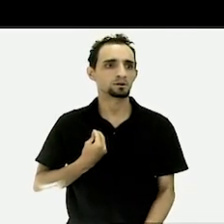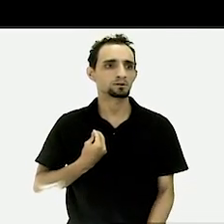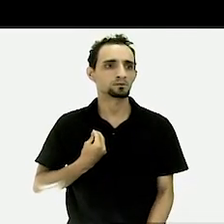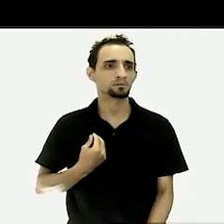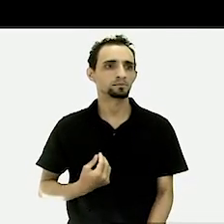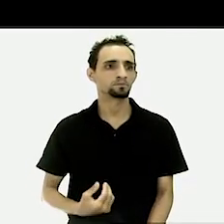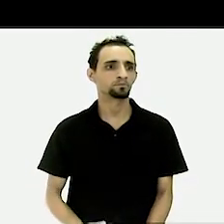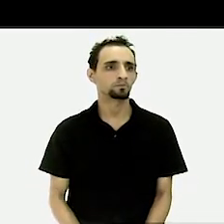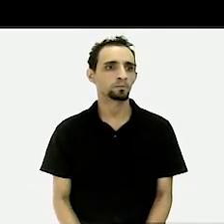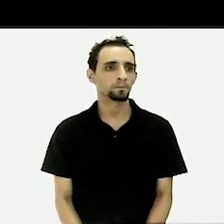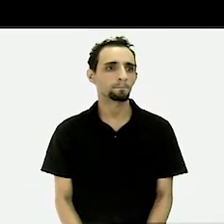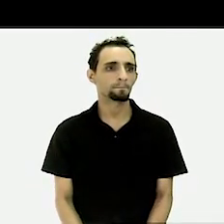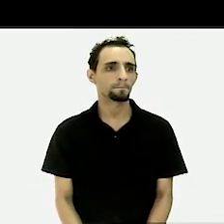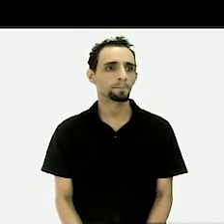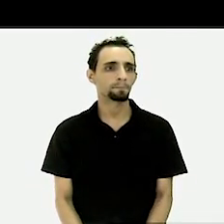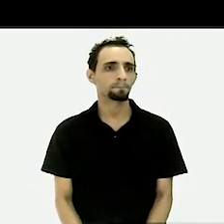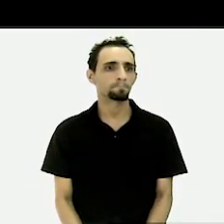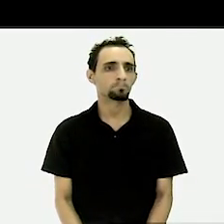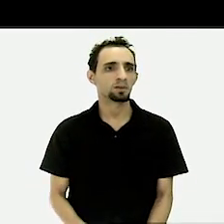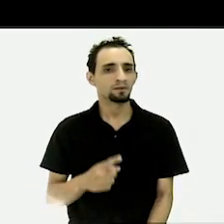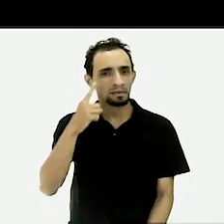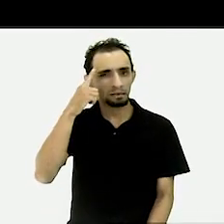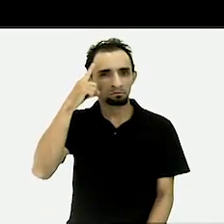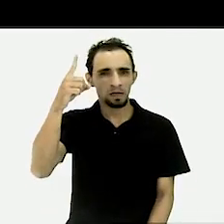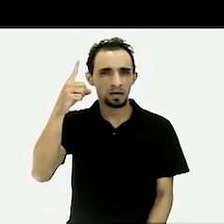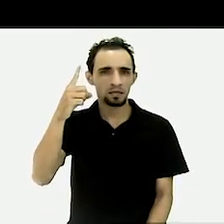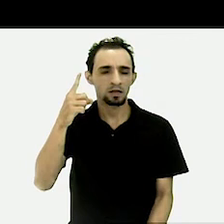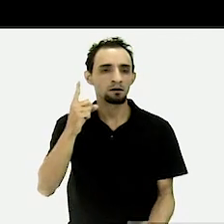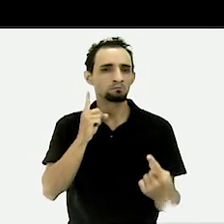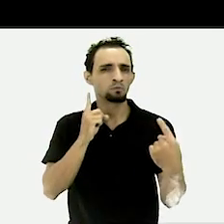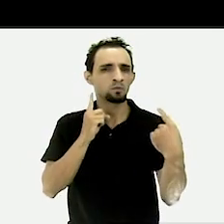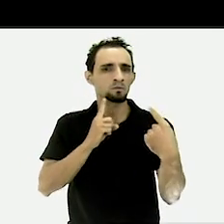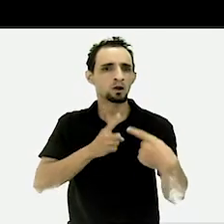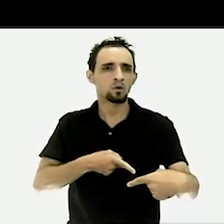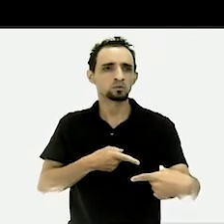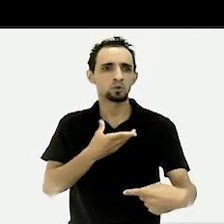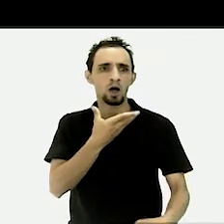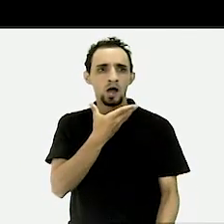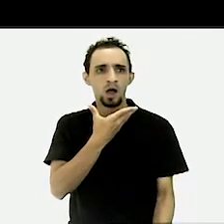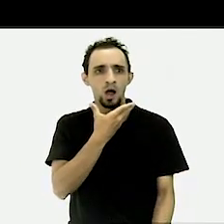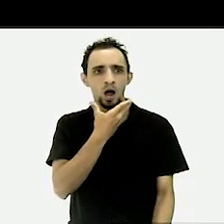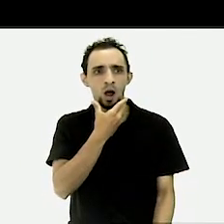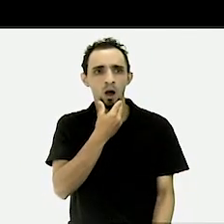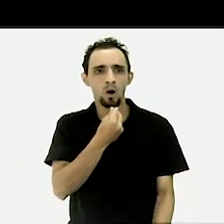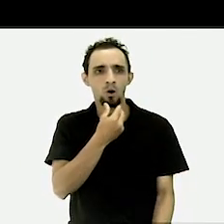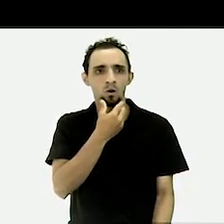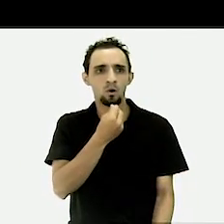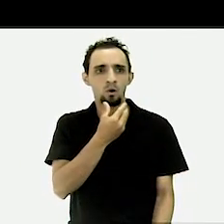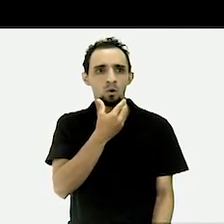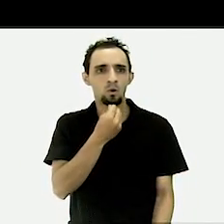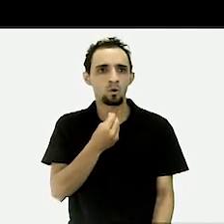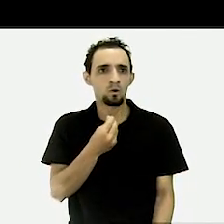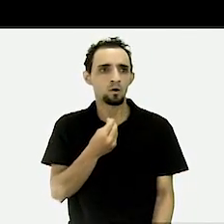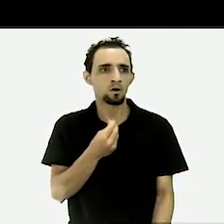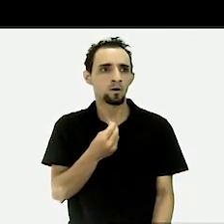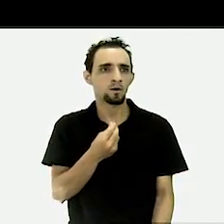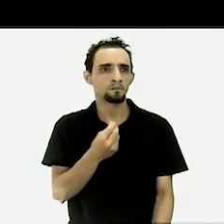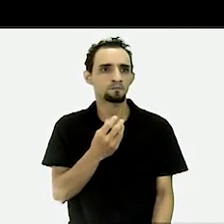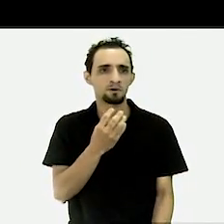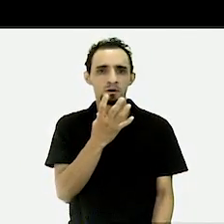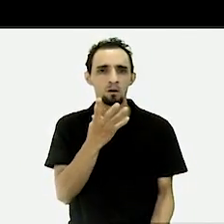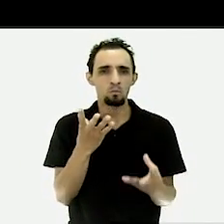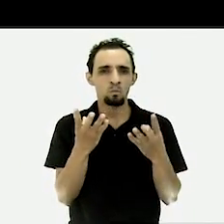social, abraçar uma ideia e fazer com que esses covardes continuem fazendo com as mulheres o que não se pode